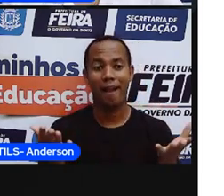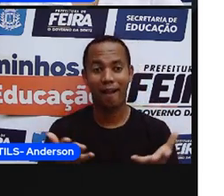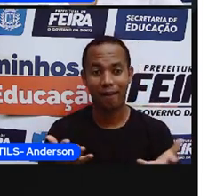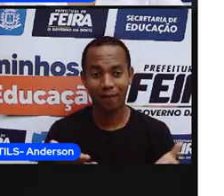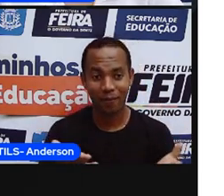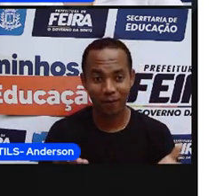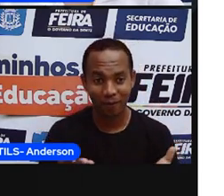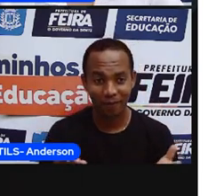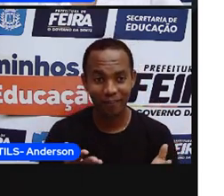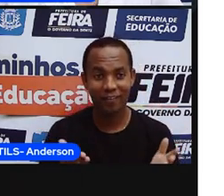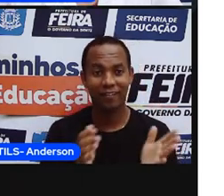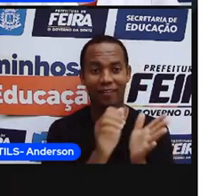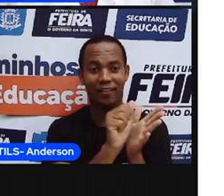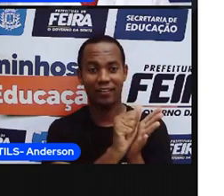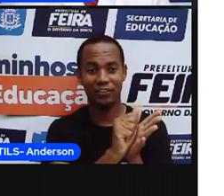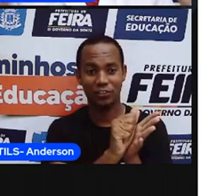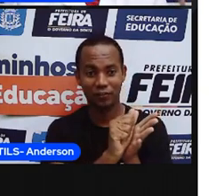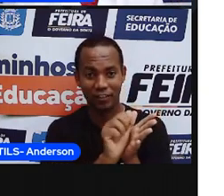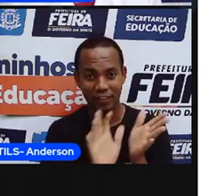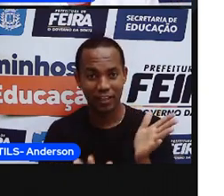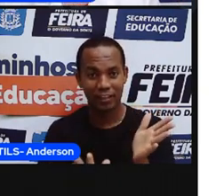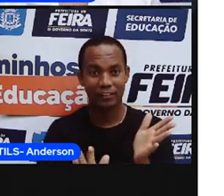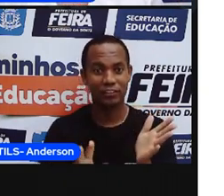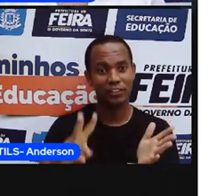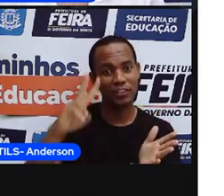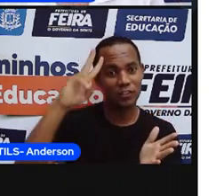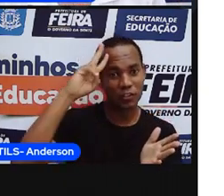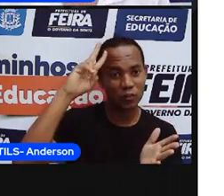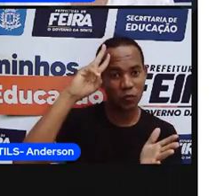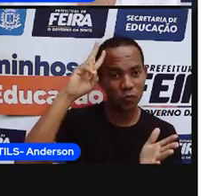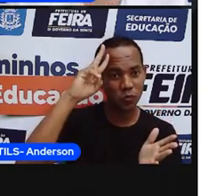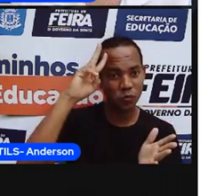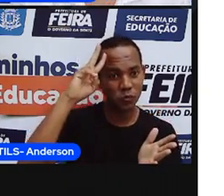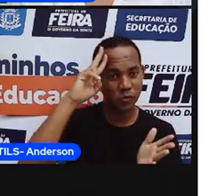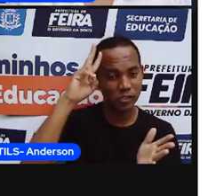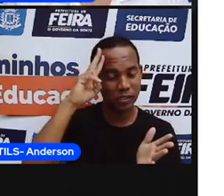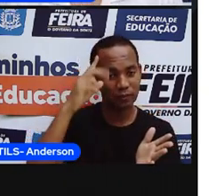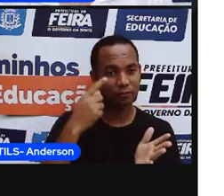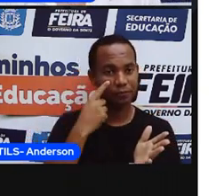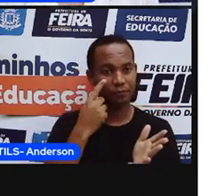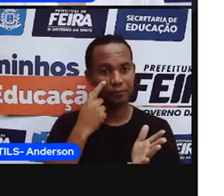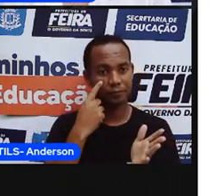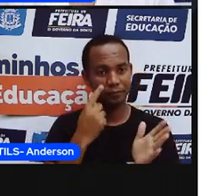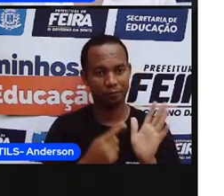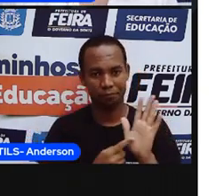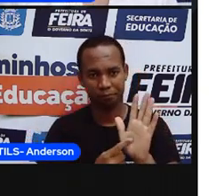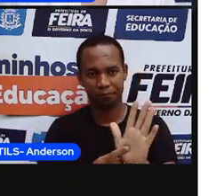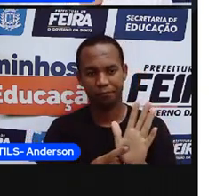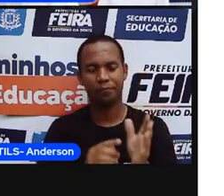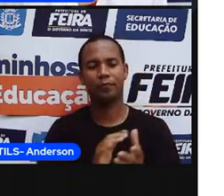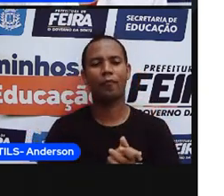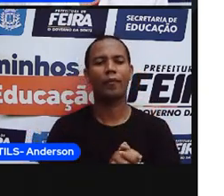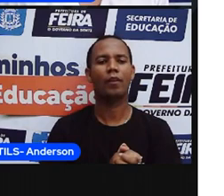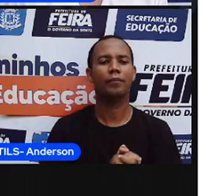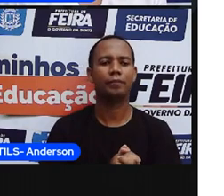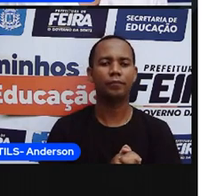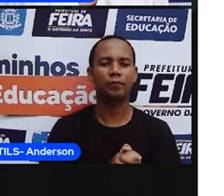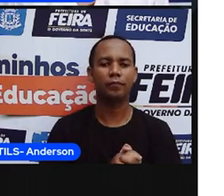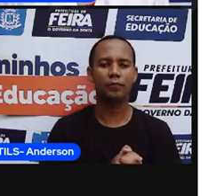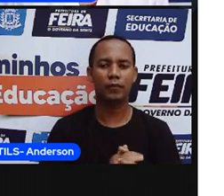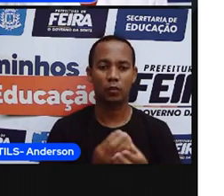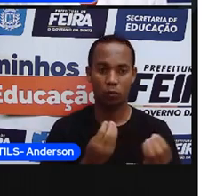de segunda-feira. Lembrando que a atividade é uma orientação, né, que é passada pela